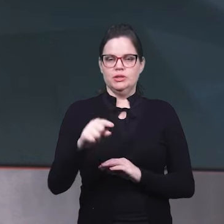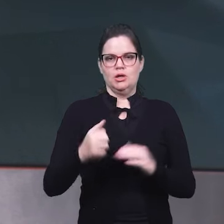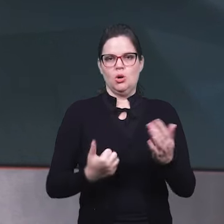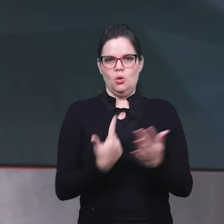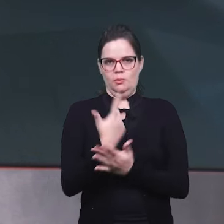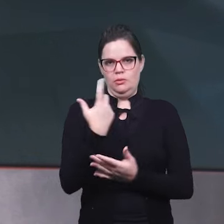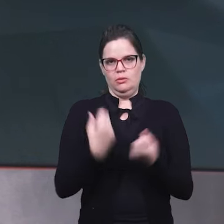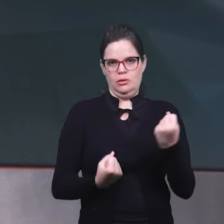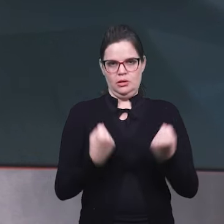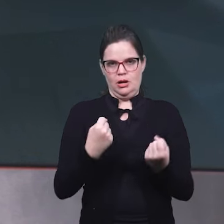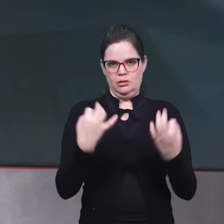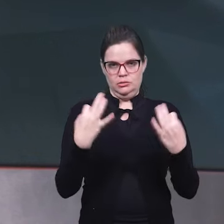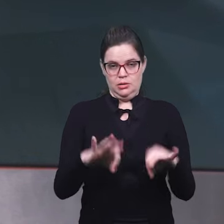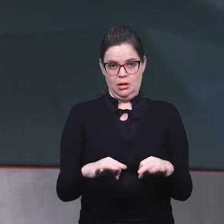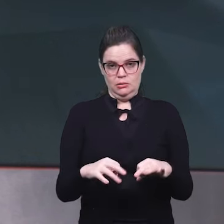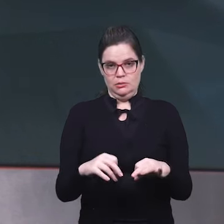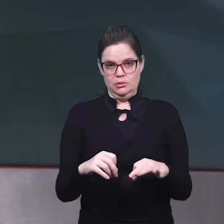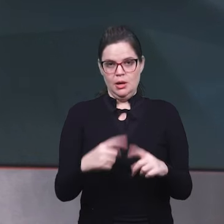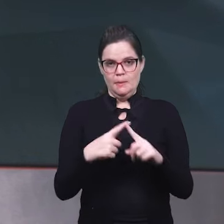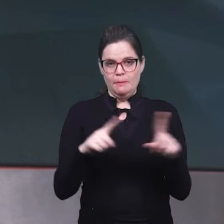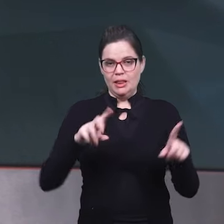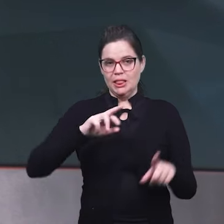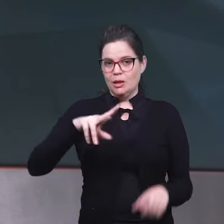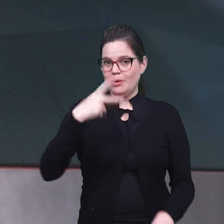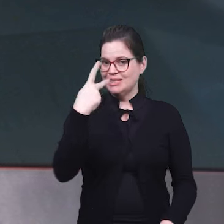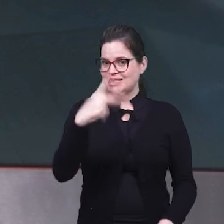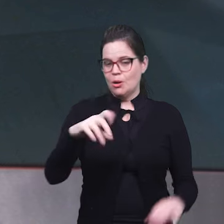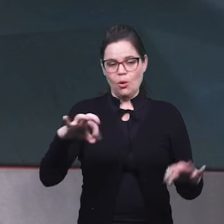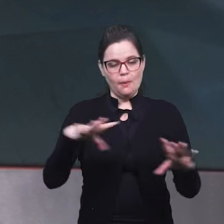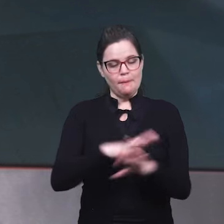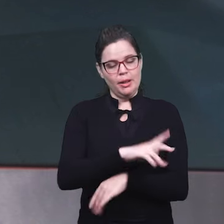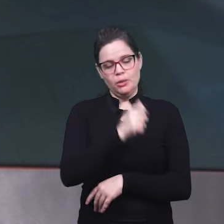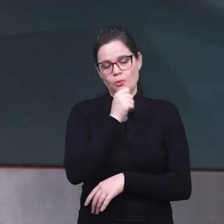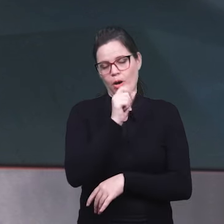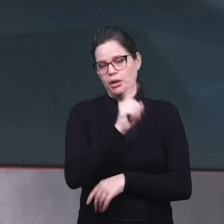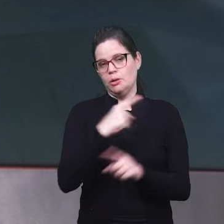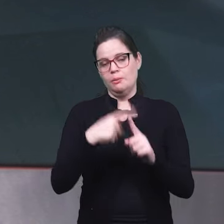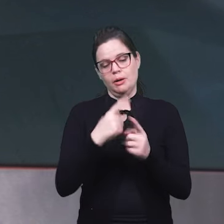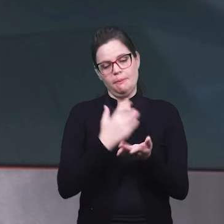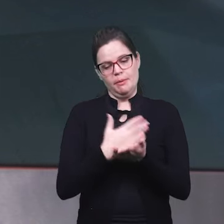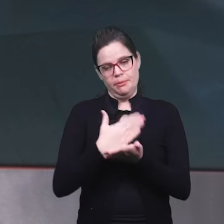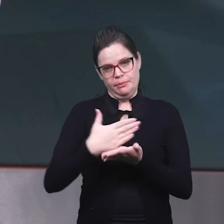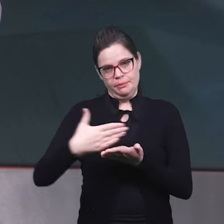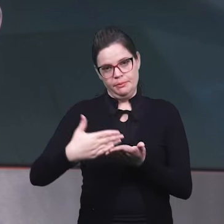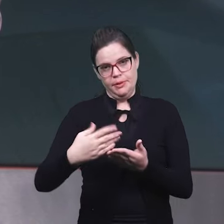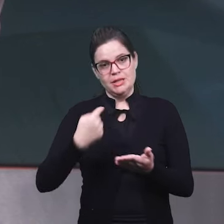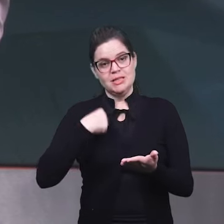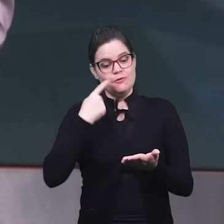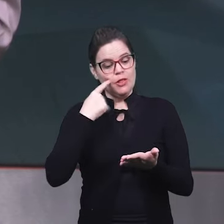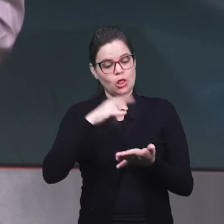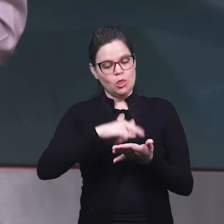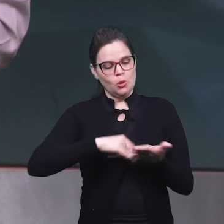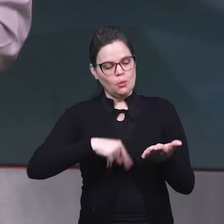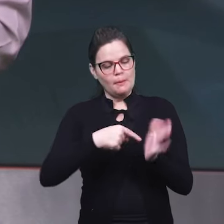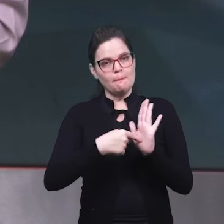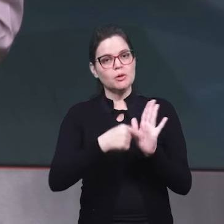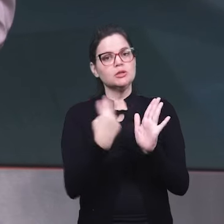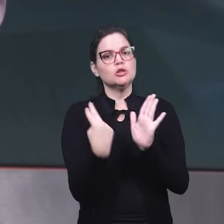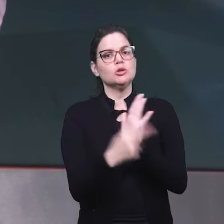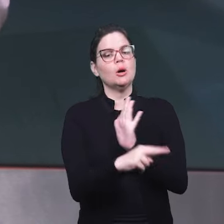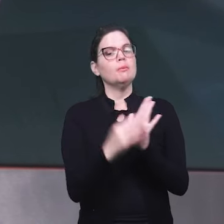estar no nome do banco. Seu uso, mas está no nome do banco. Aí, nesse caso,